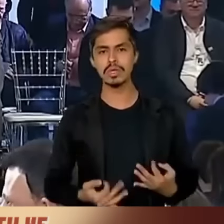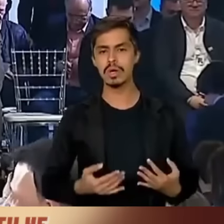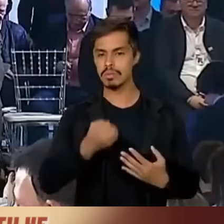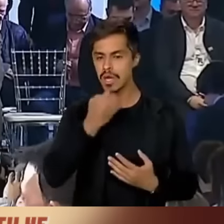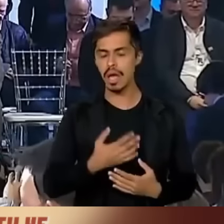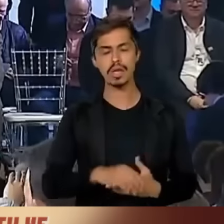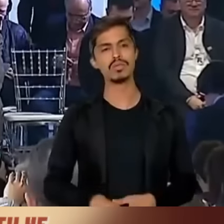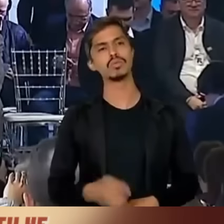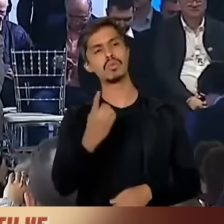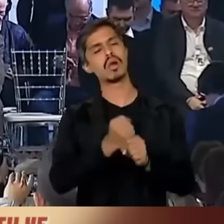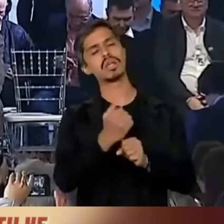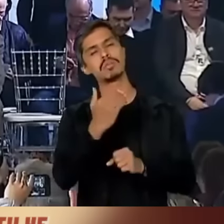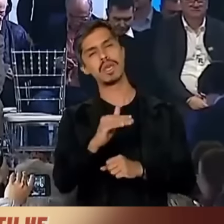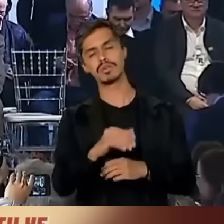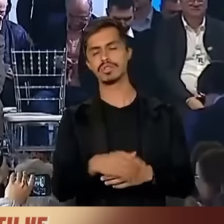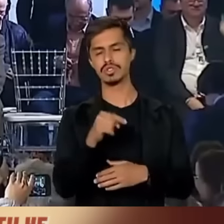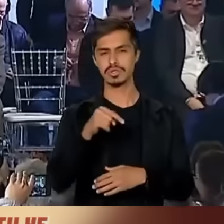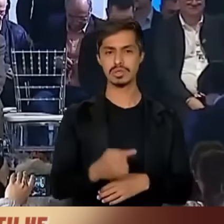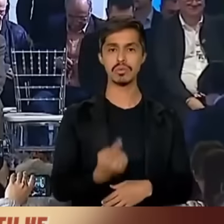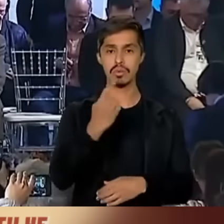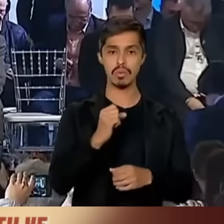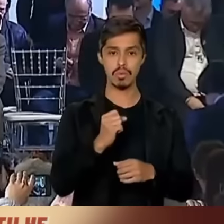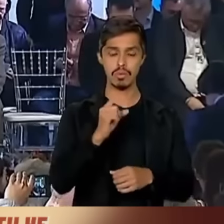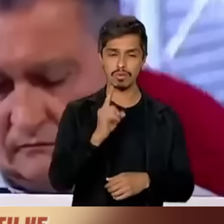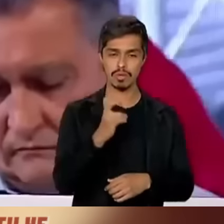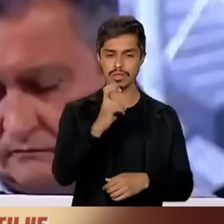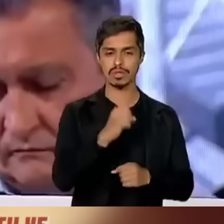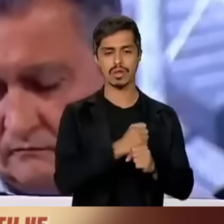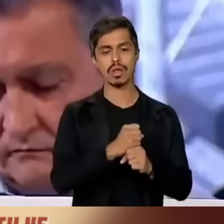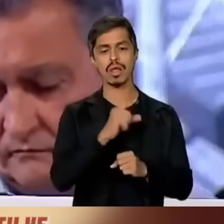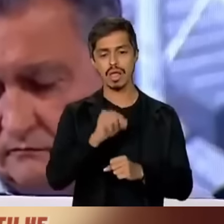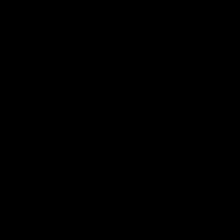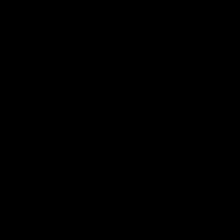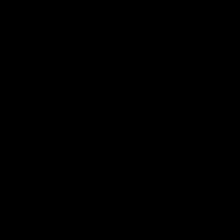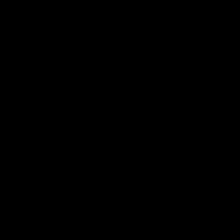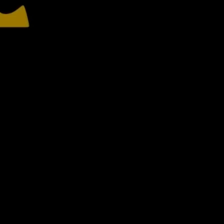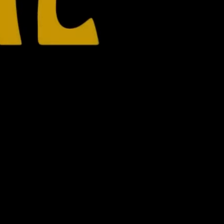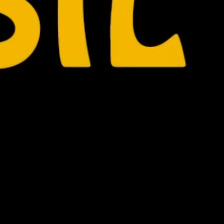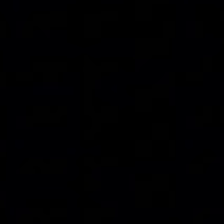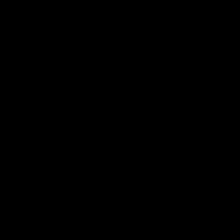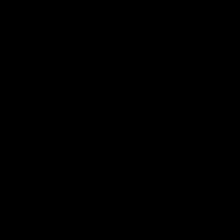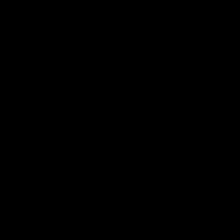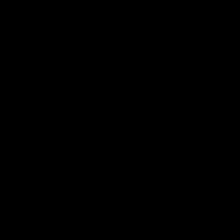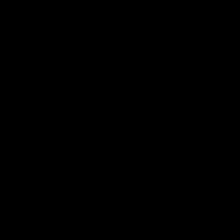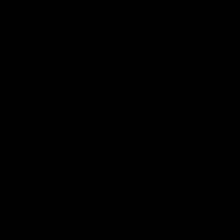balanço de um ano e meio de governo, um dos pontos centrais é a reconstrução do SUS.